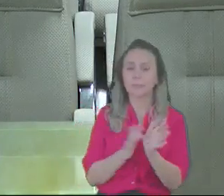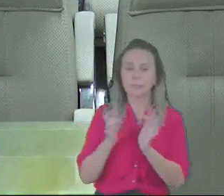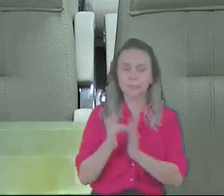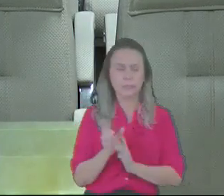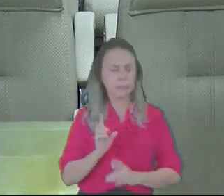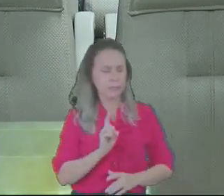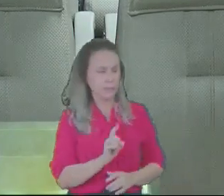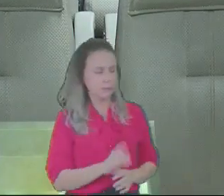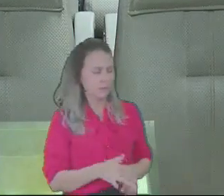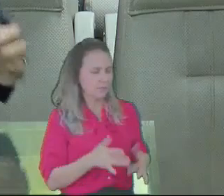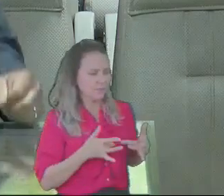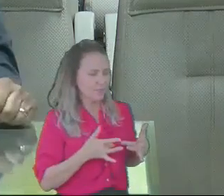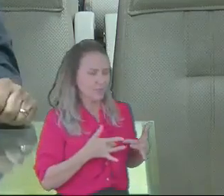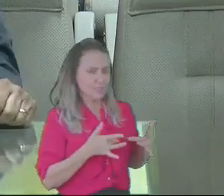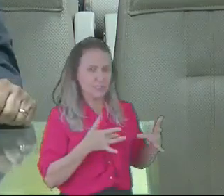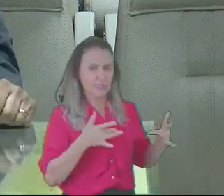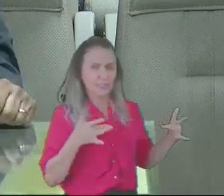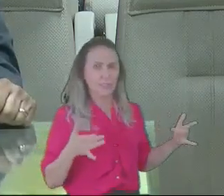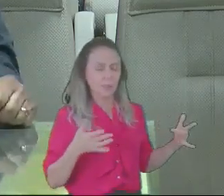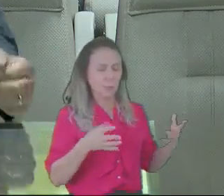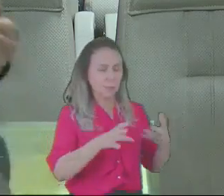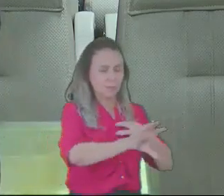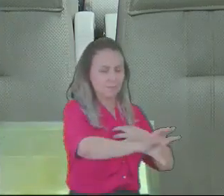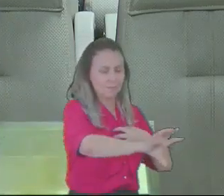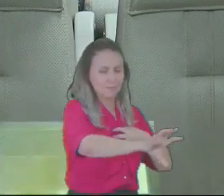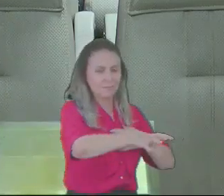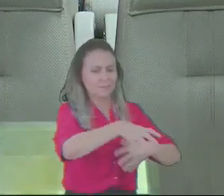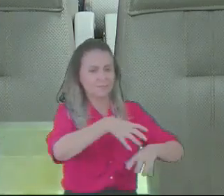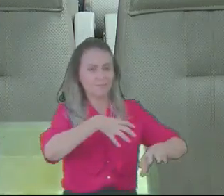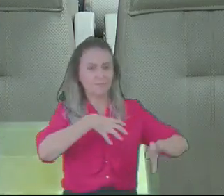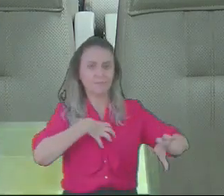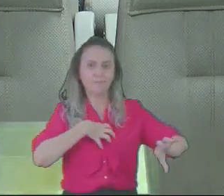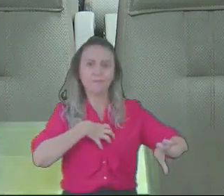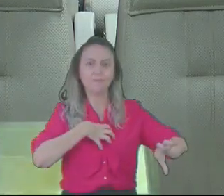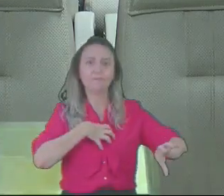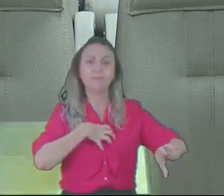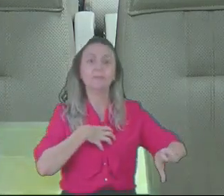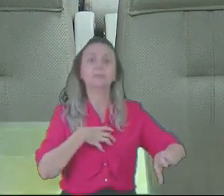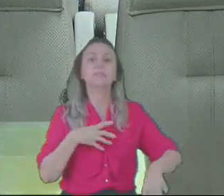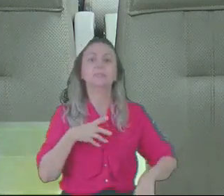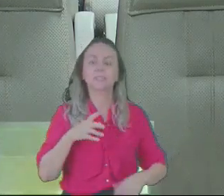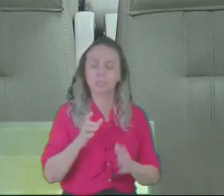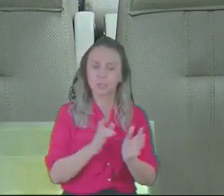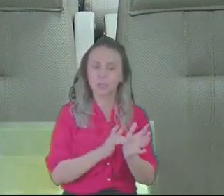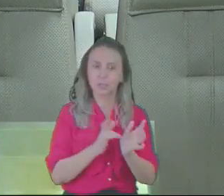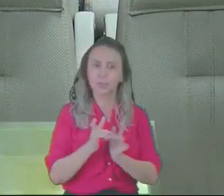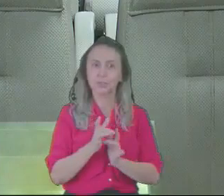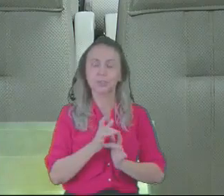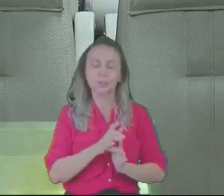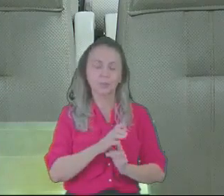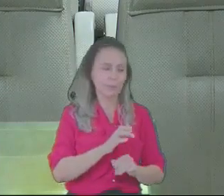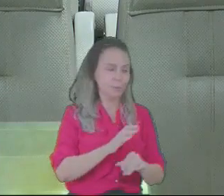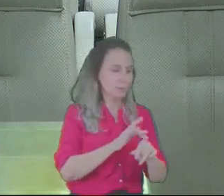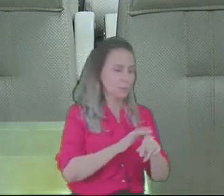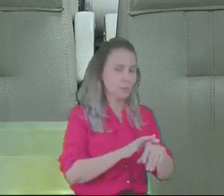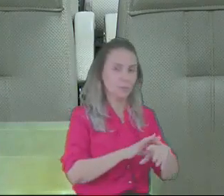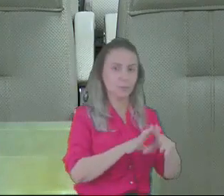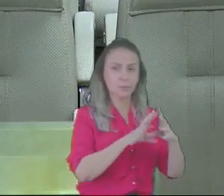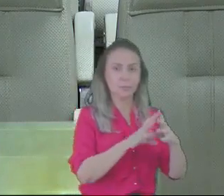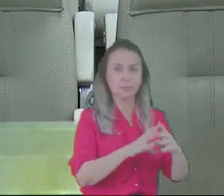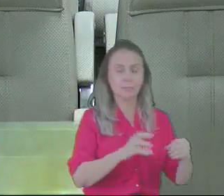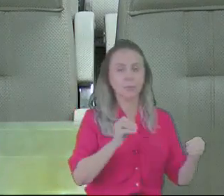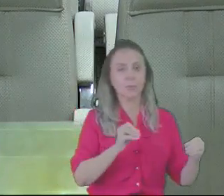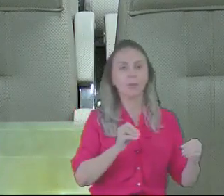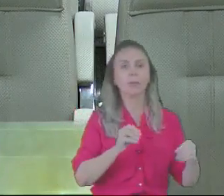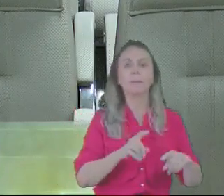ele vai curá-lo no sábado mas o tiro saiu pela culatra irmãos ninguém pega